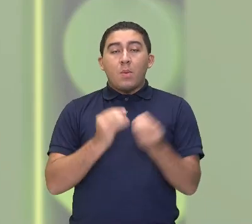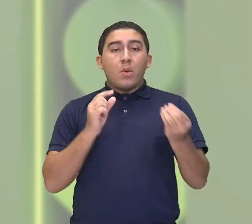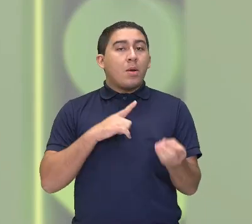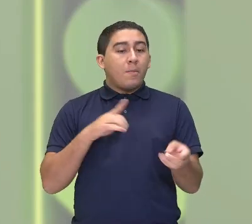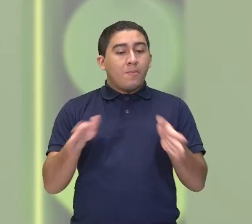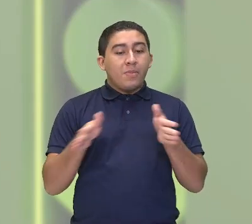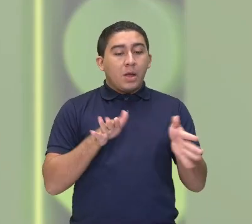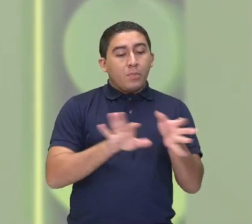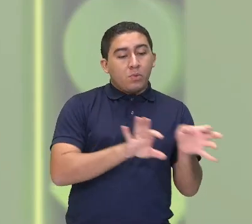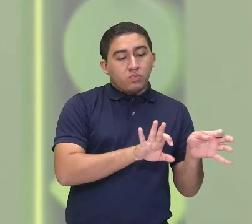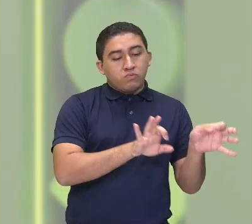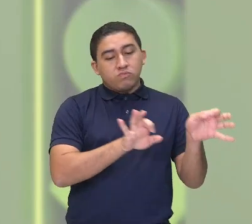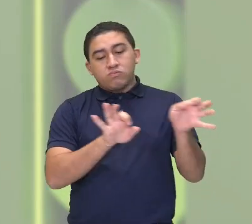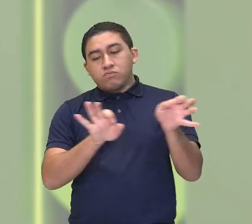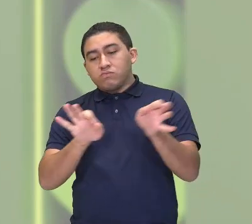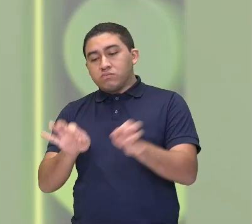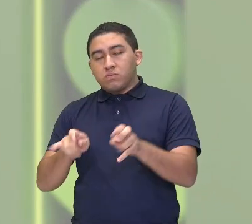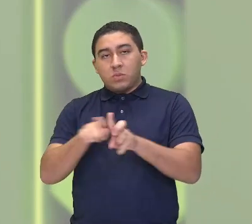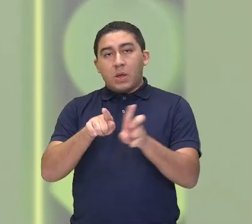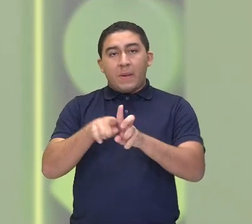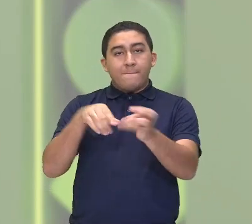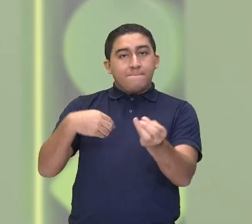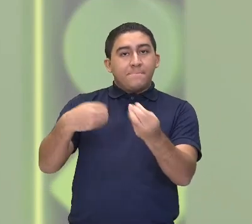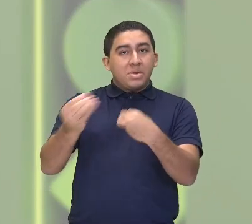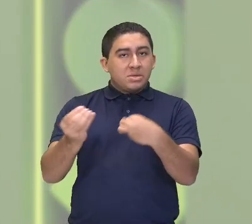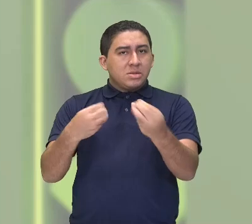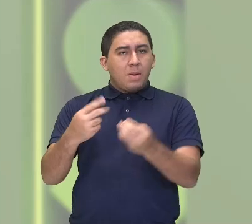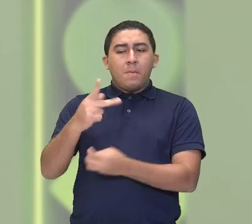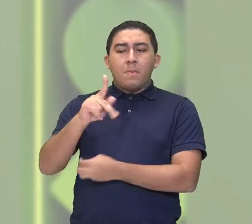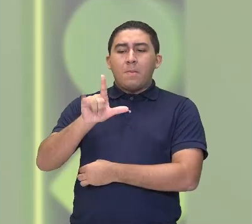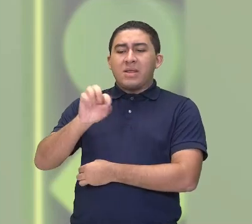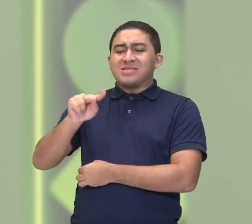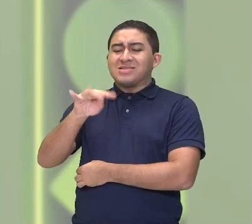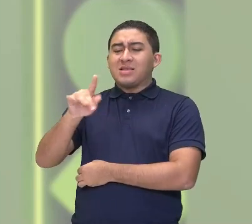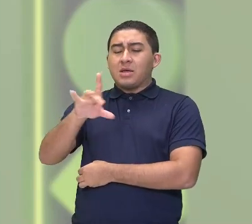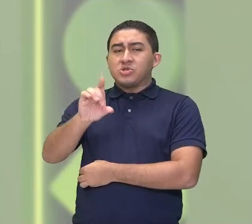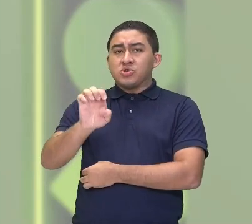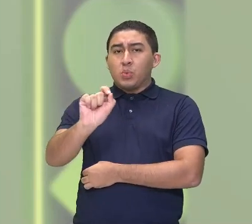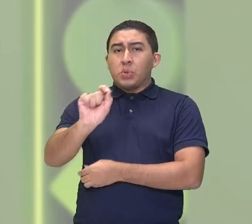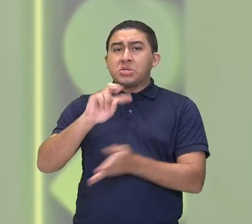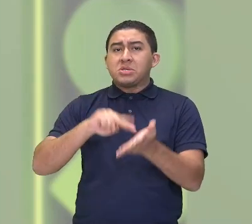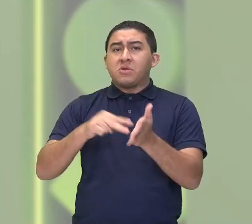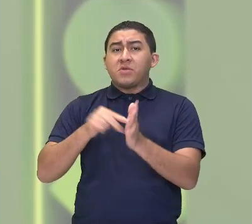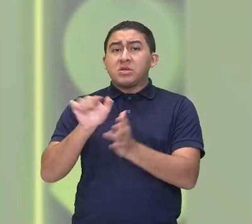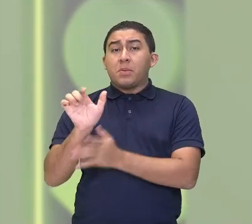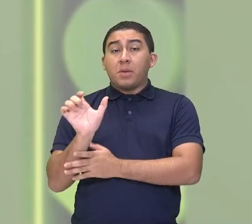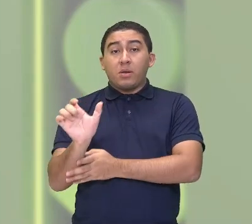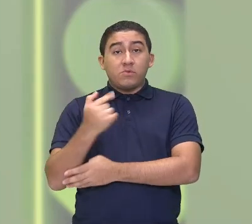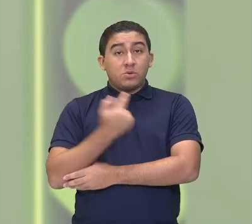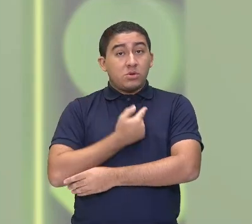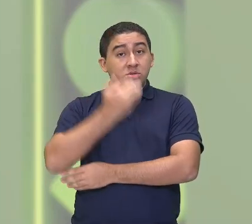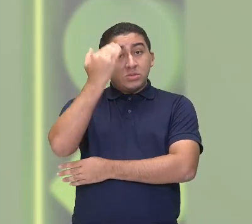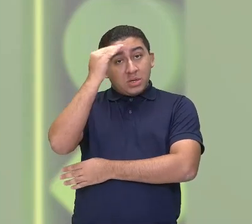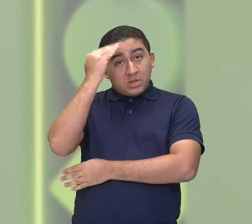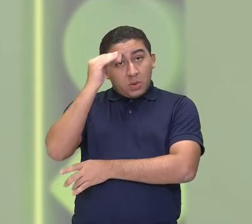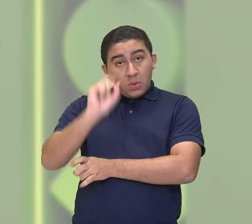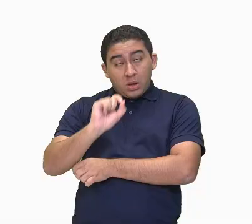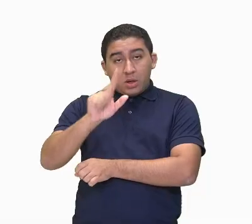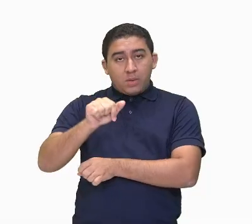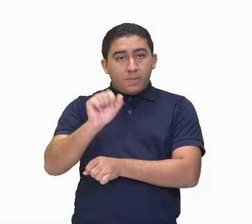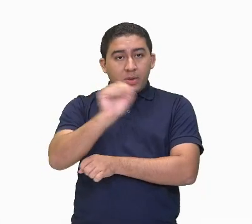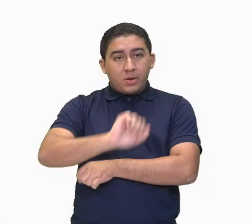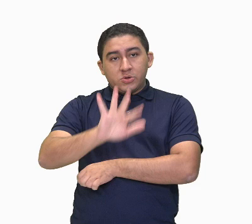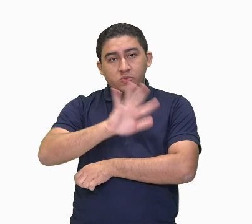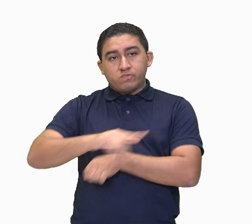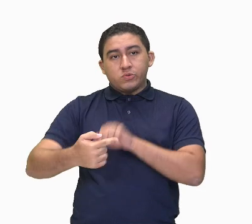e a plasticidade dos neurônios, né? O que vem a ser essa plasticidade dos neurônios? A gente vai entender a partir dessas imagens.